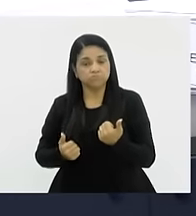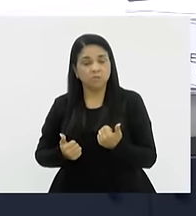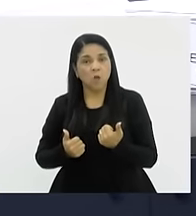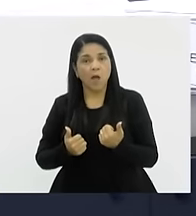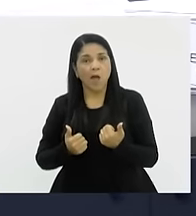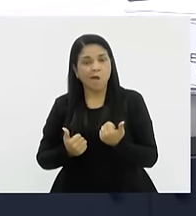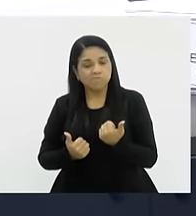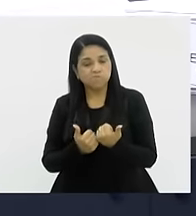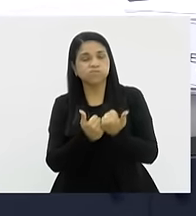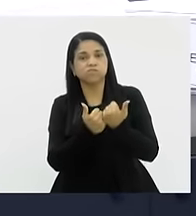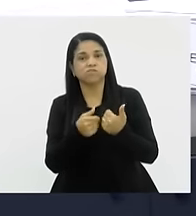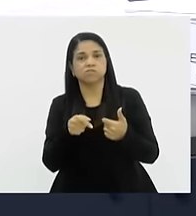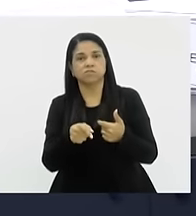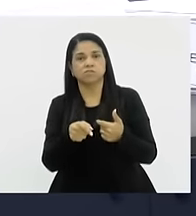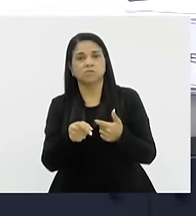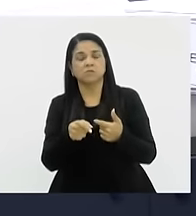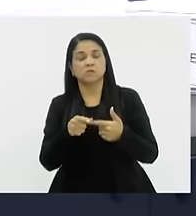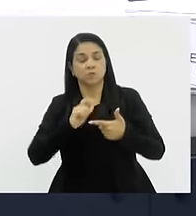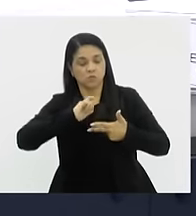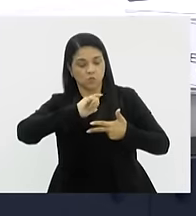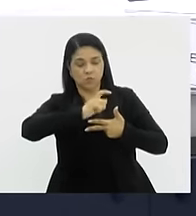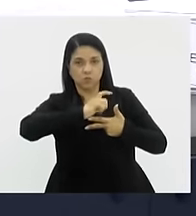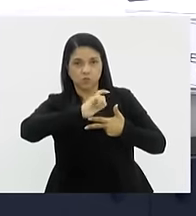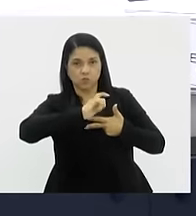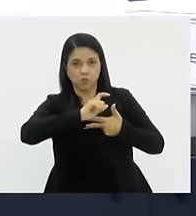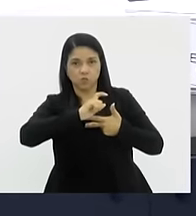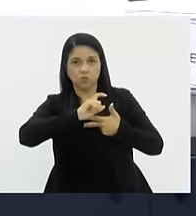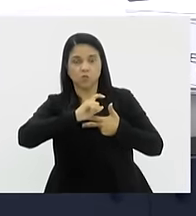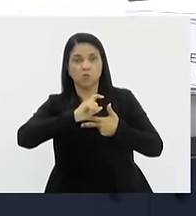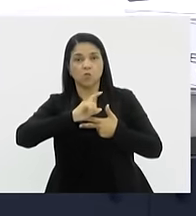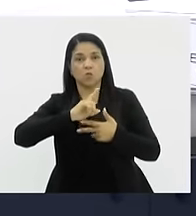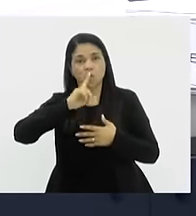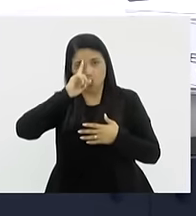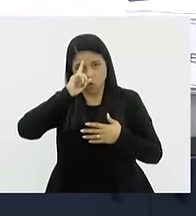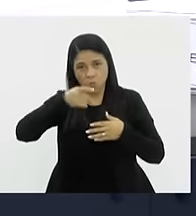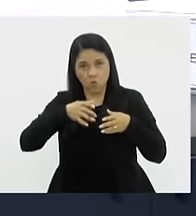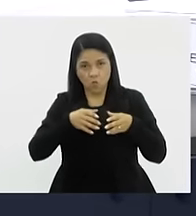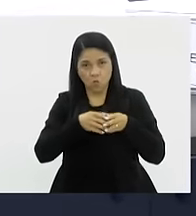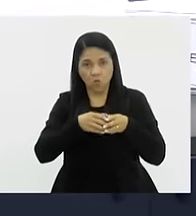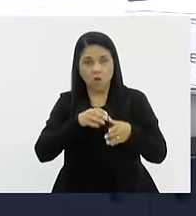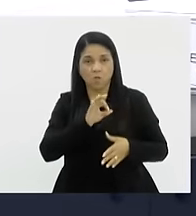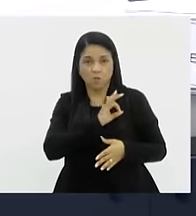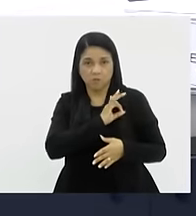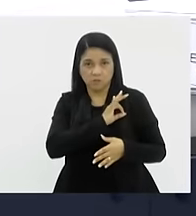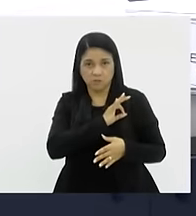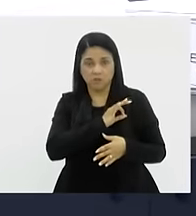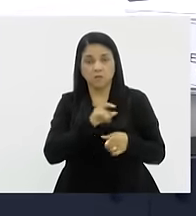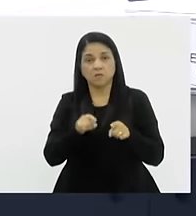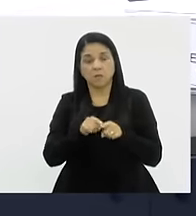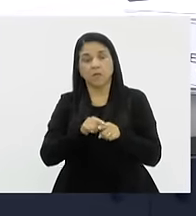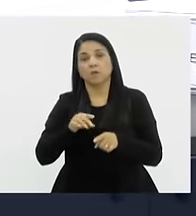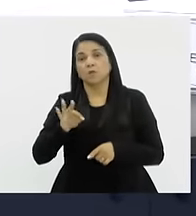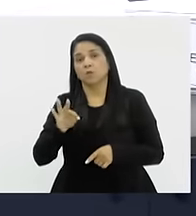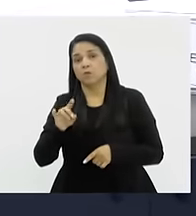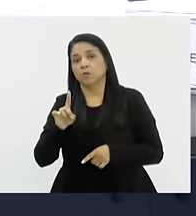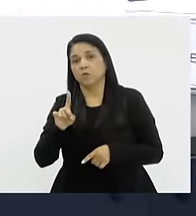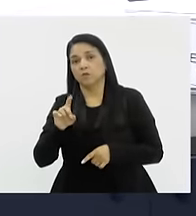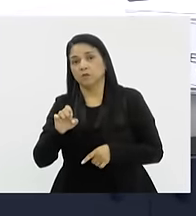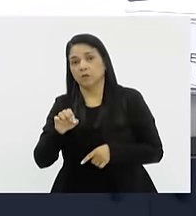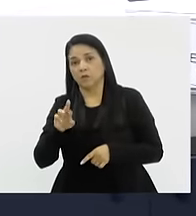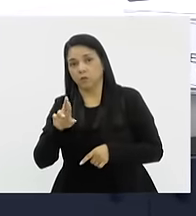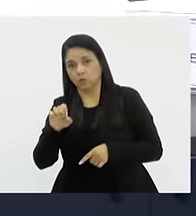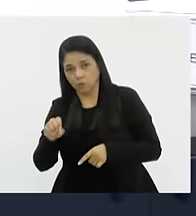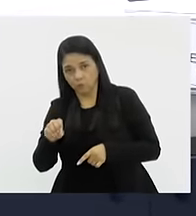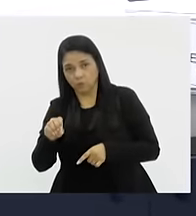conduta entre o Poder Executivo, o comando da Polícia Militar, o DER, o DETRO e quem mais utilizar a